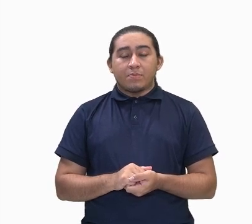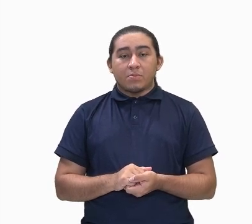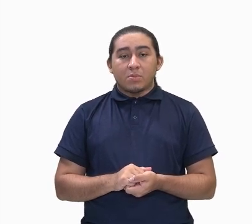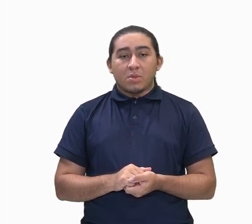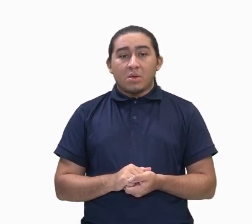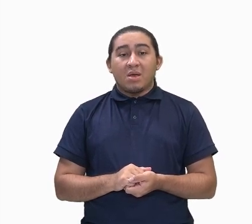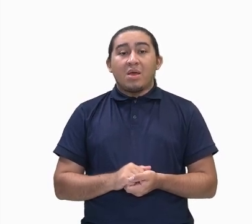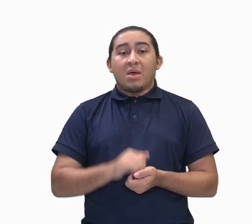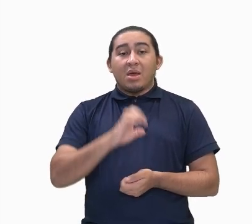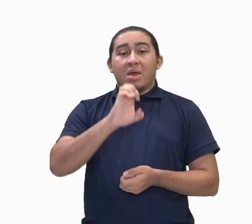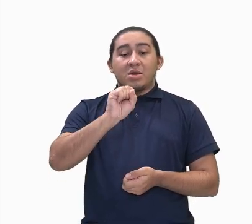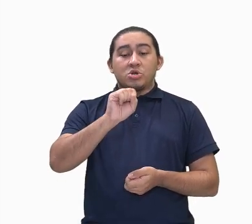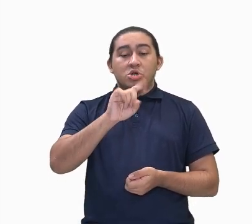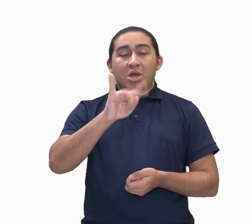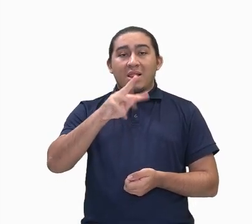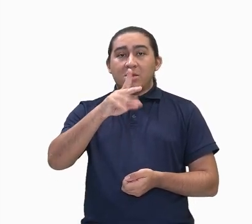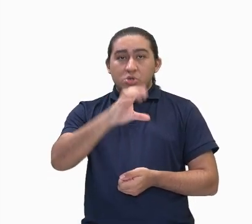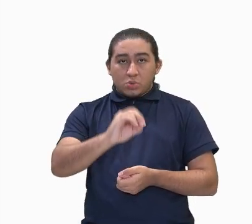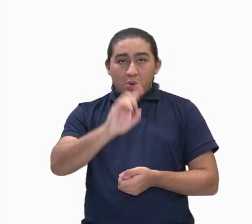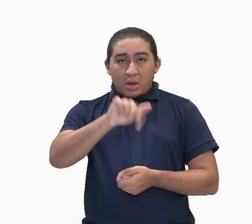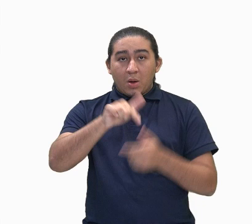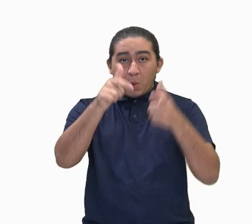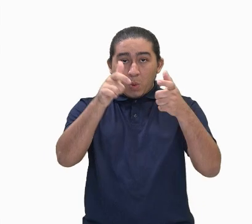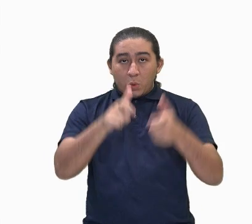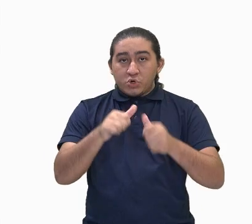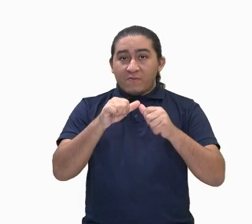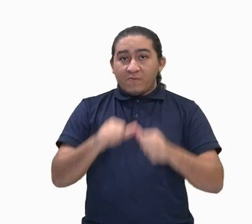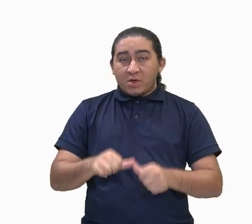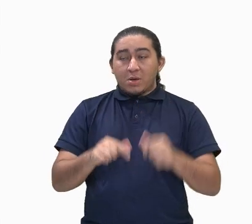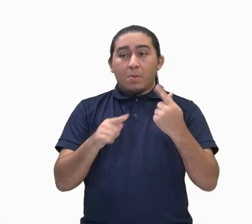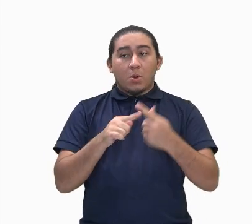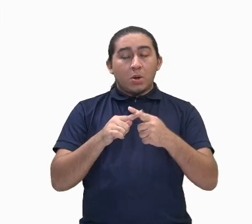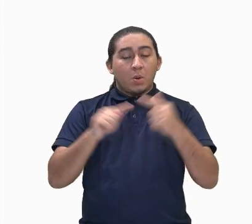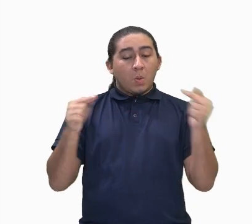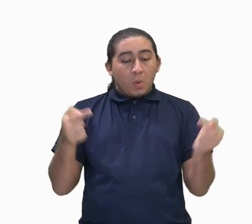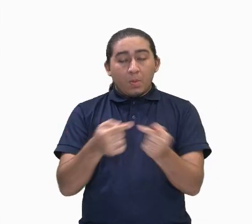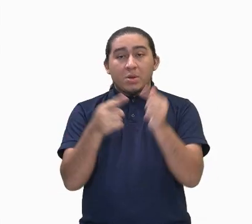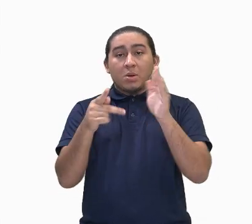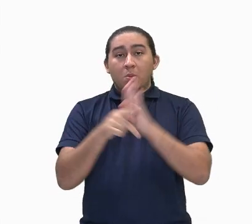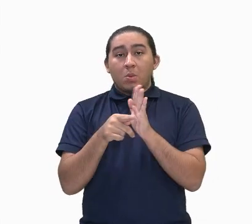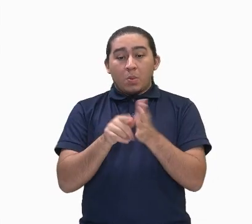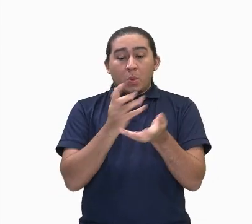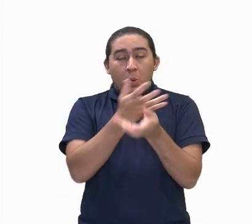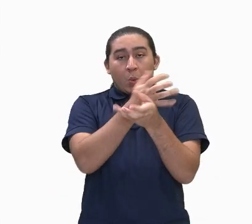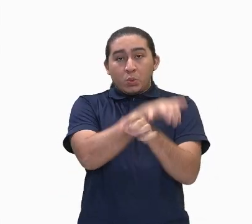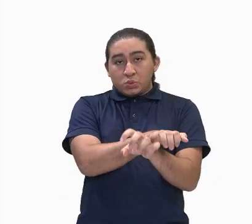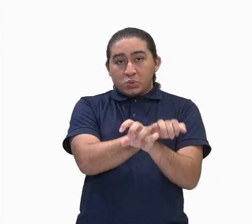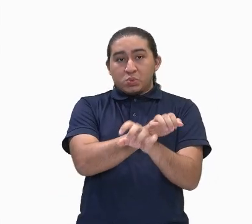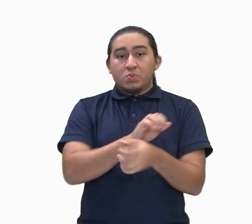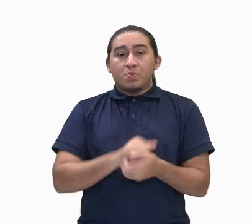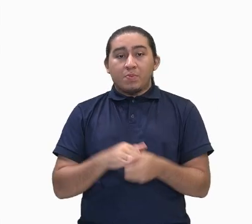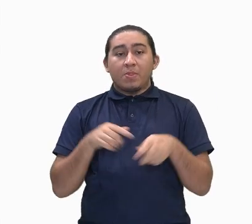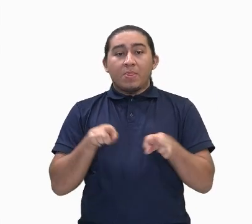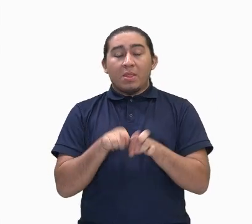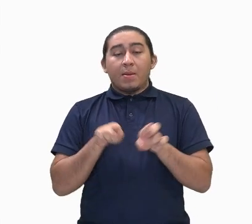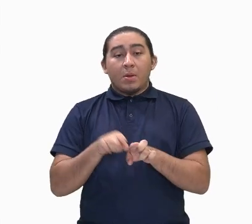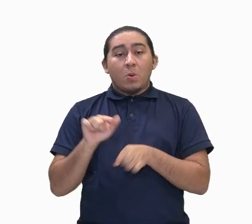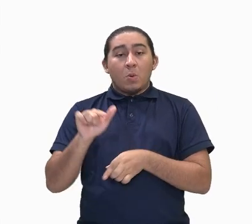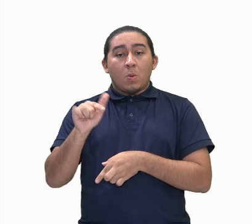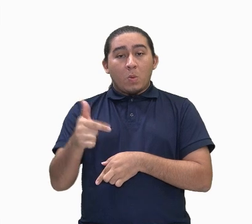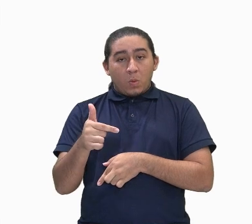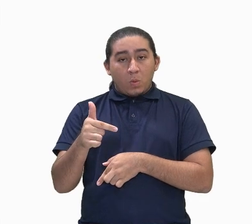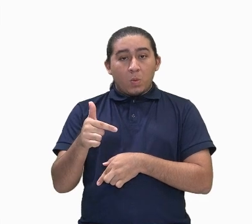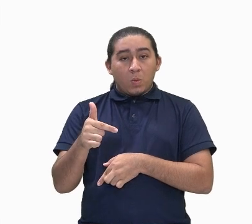termo esquelético deve-se à sua localização, pois está ligado ao esqueleto. O tecido muscular estriado